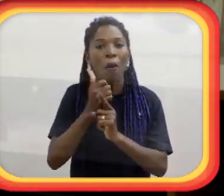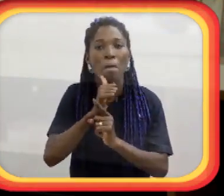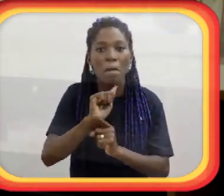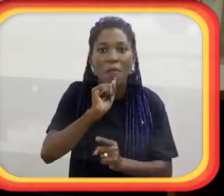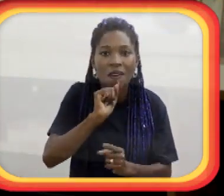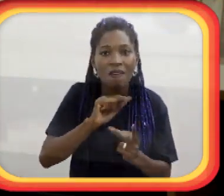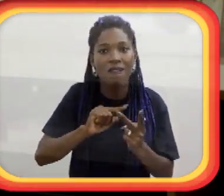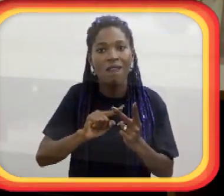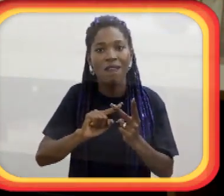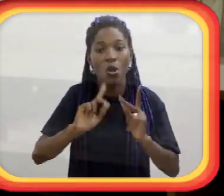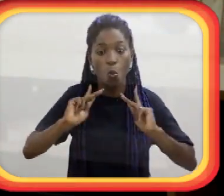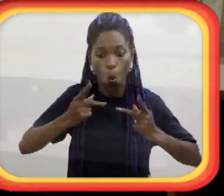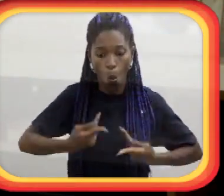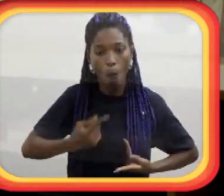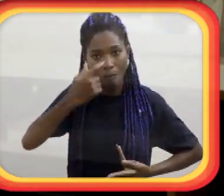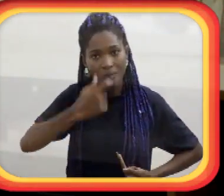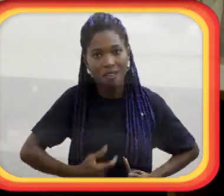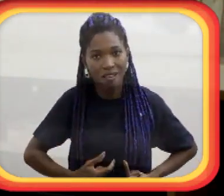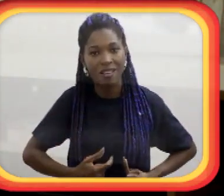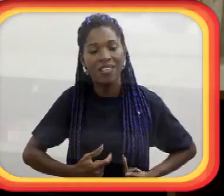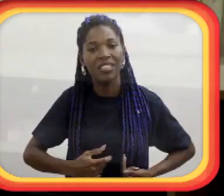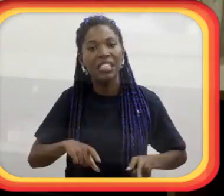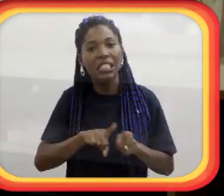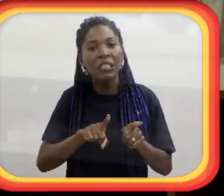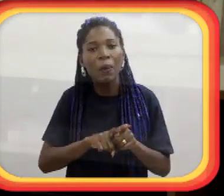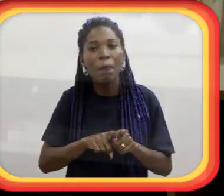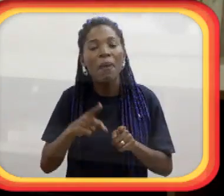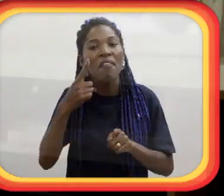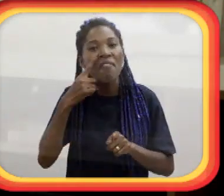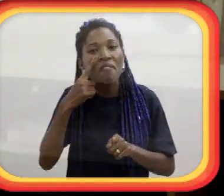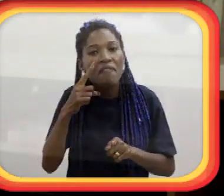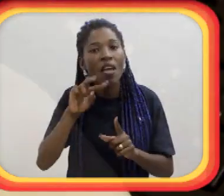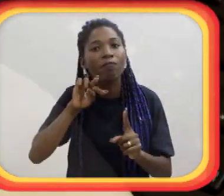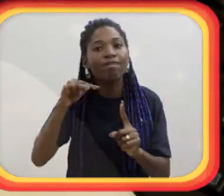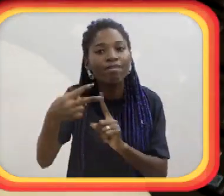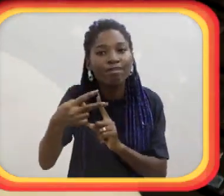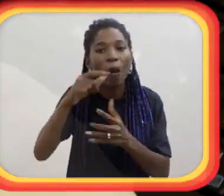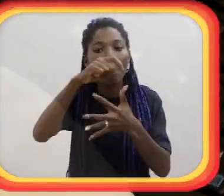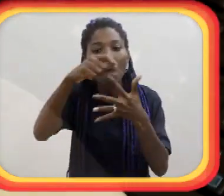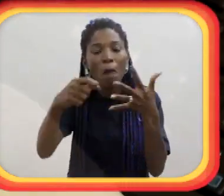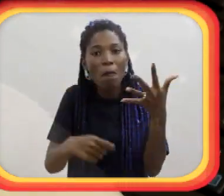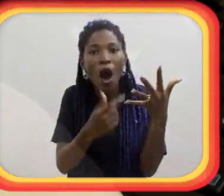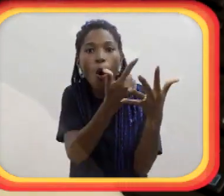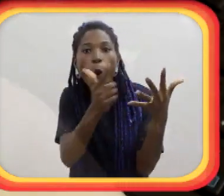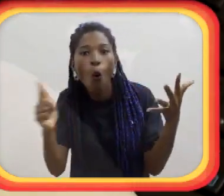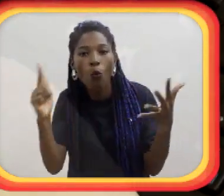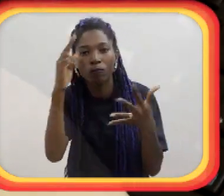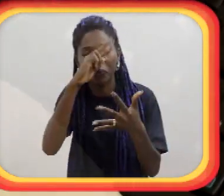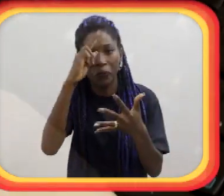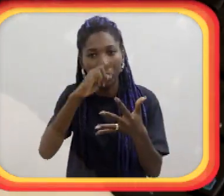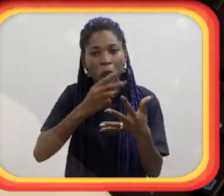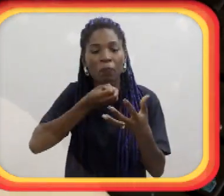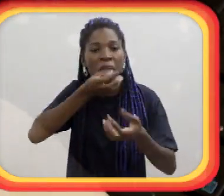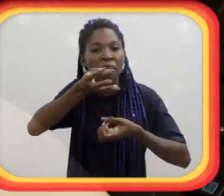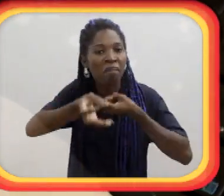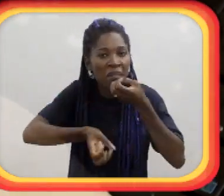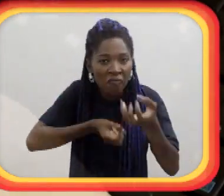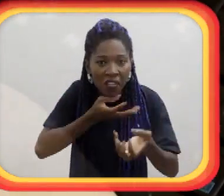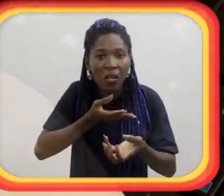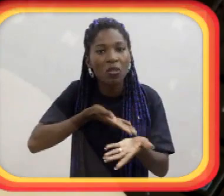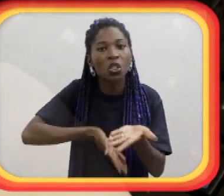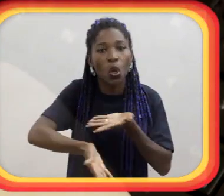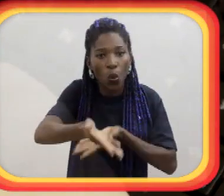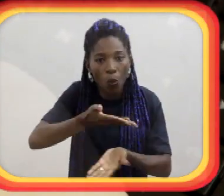como mãe, me encontrar como ser humano e acessar outras histórias, outras perspectivas, outras possibilidades a